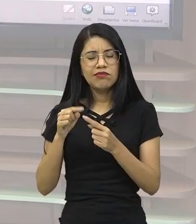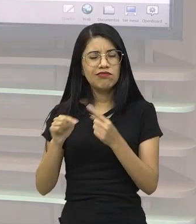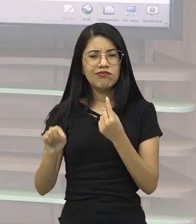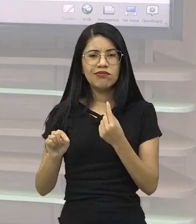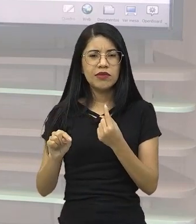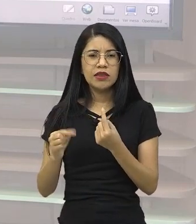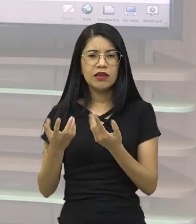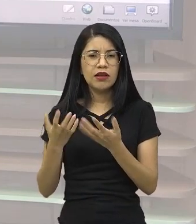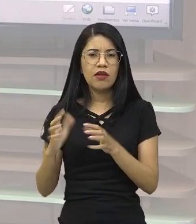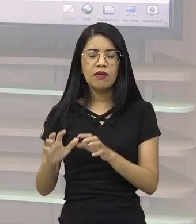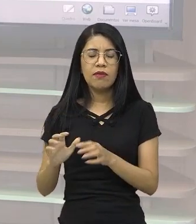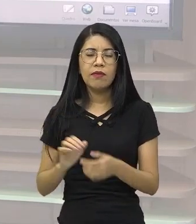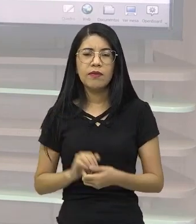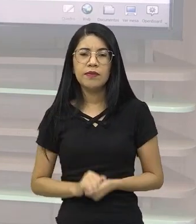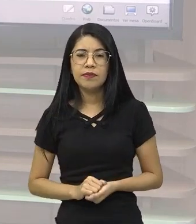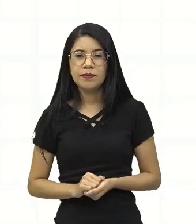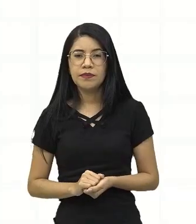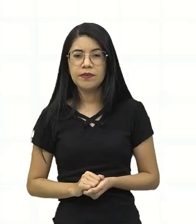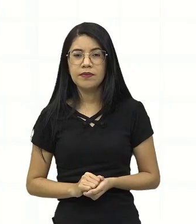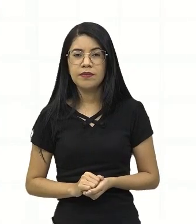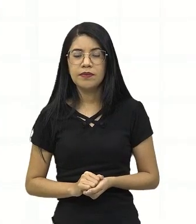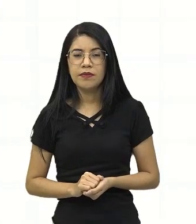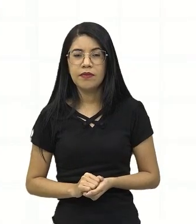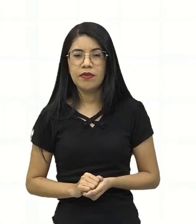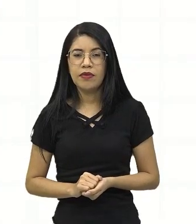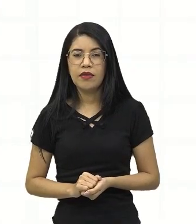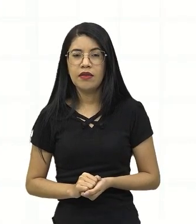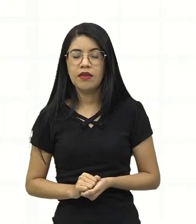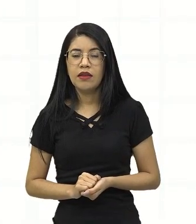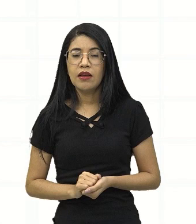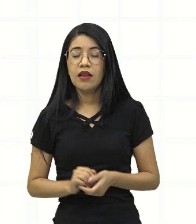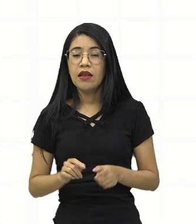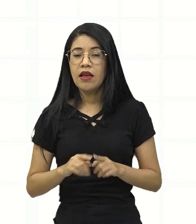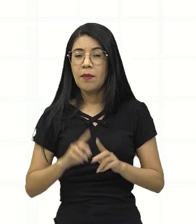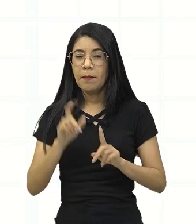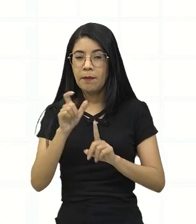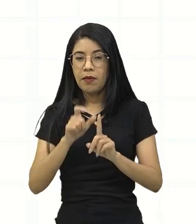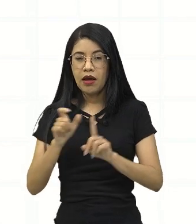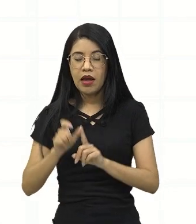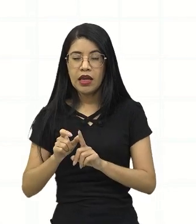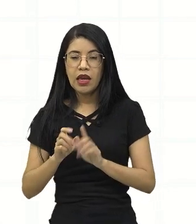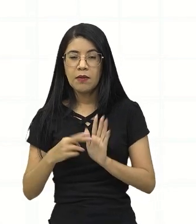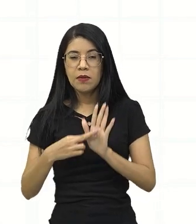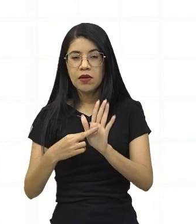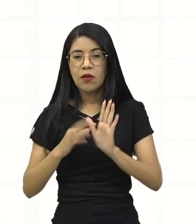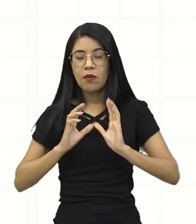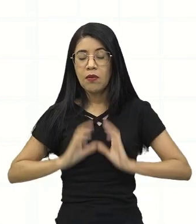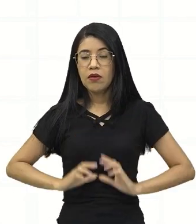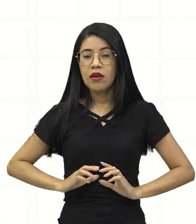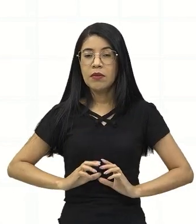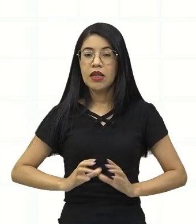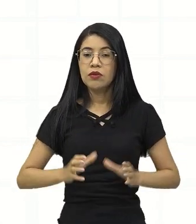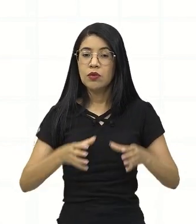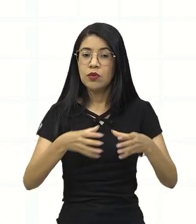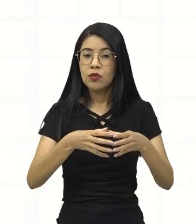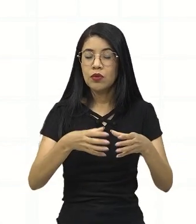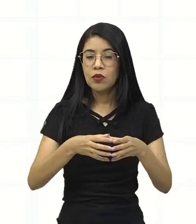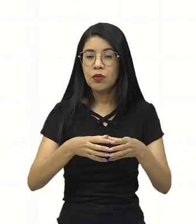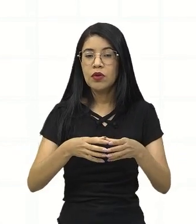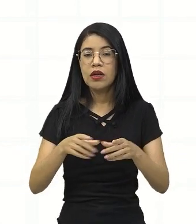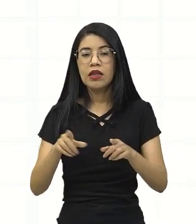bem. Personagens que representam o comportamento humano de forma coletiva e não de maneira individual. Esse detalhe